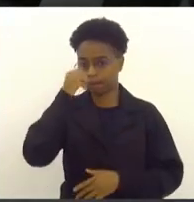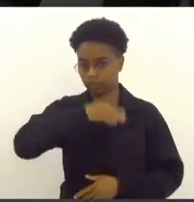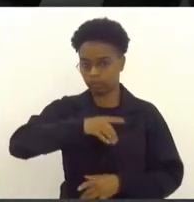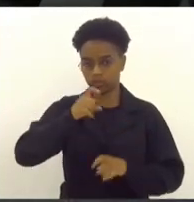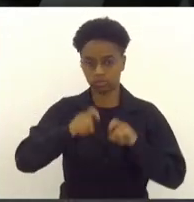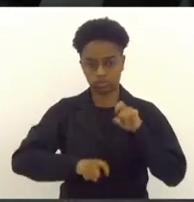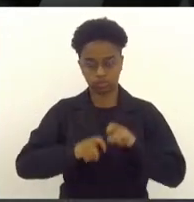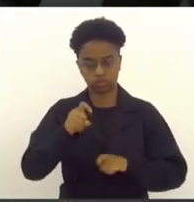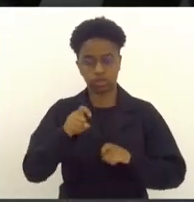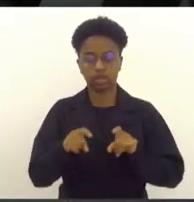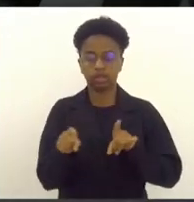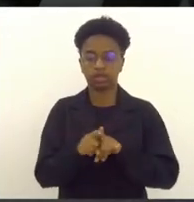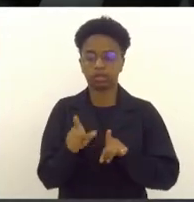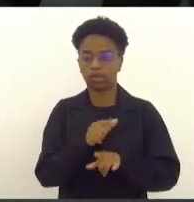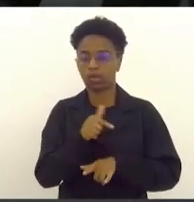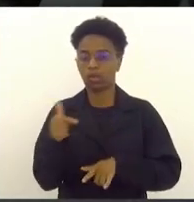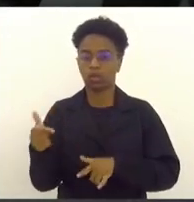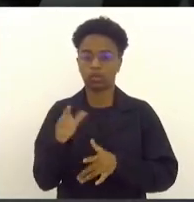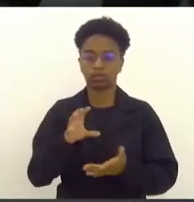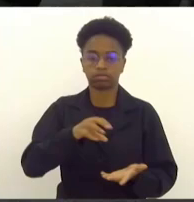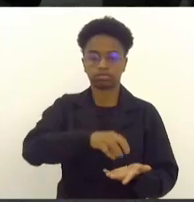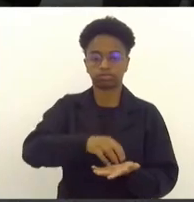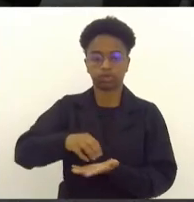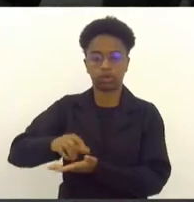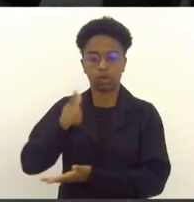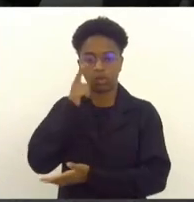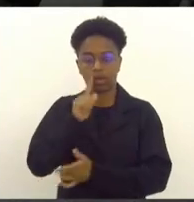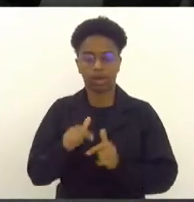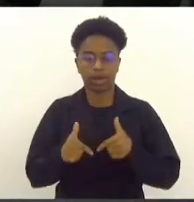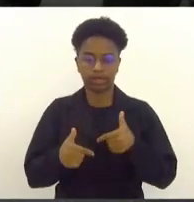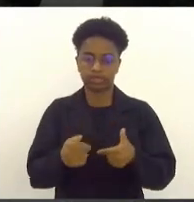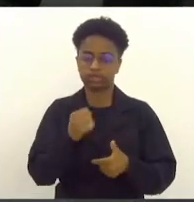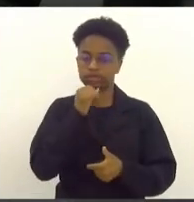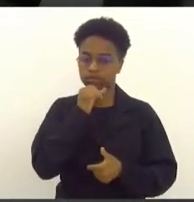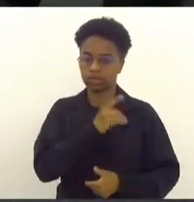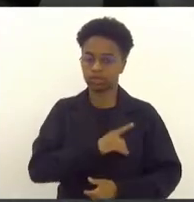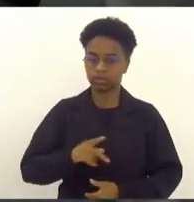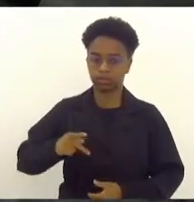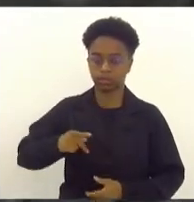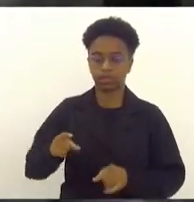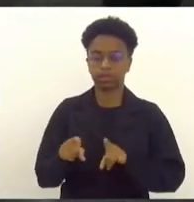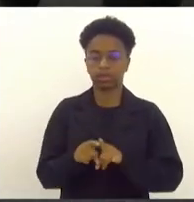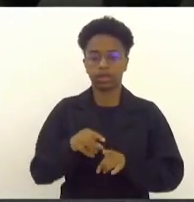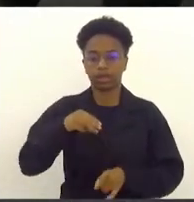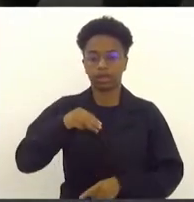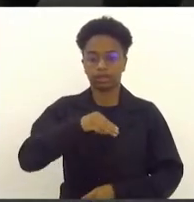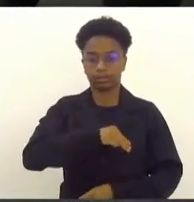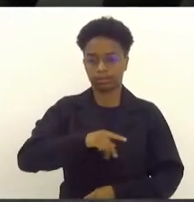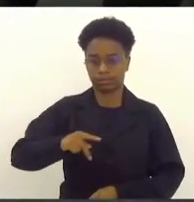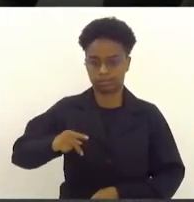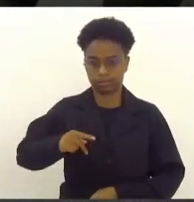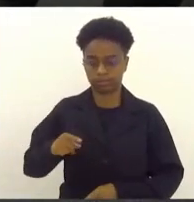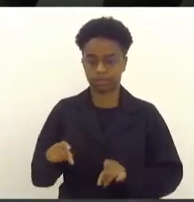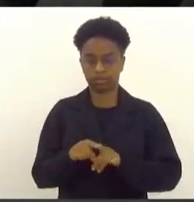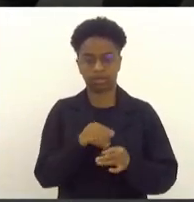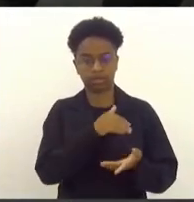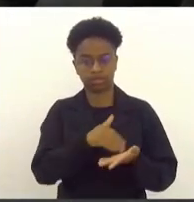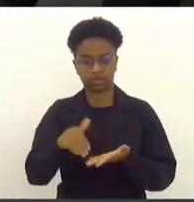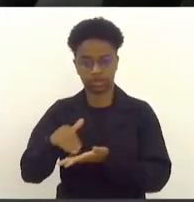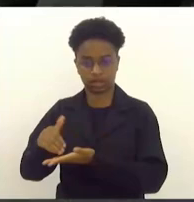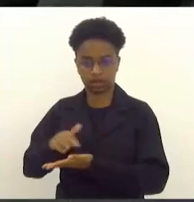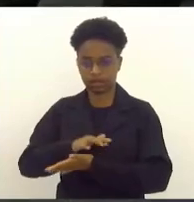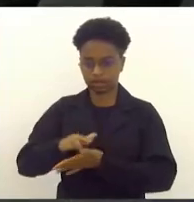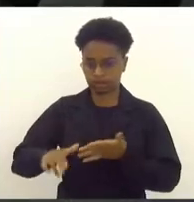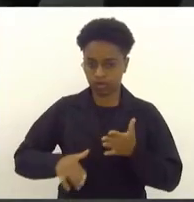também os outros órgãos possam agir como a própria Defensoria Pública Como o próprio MP enfim as secretarias